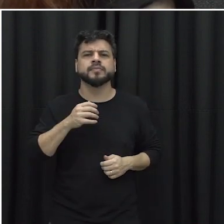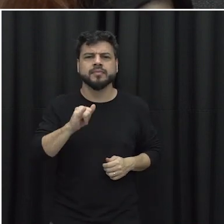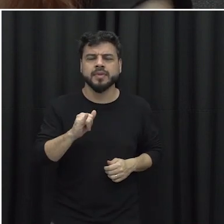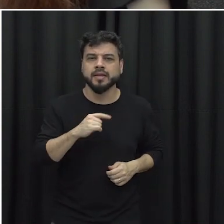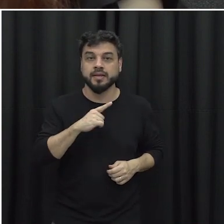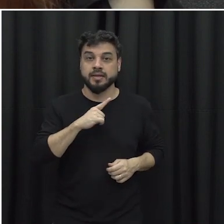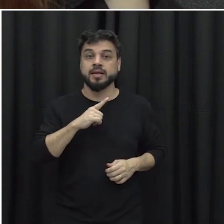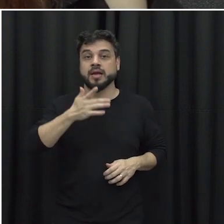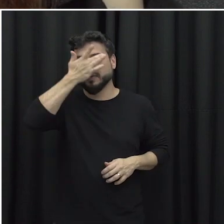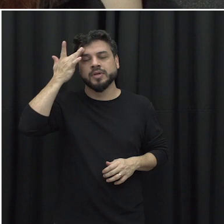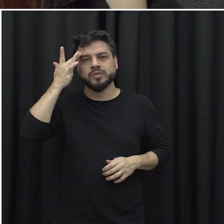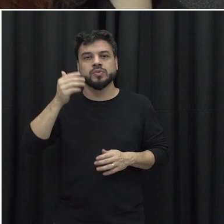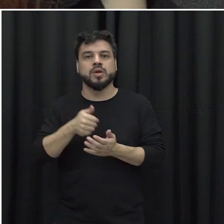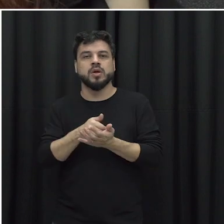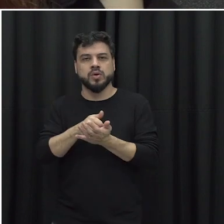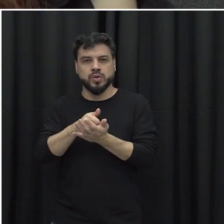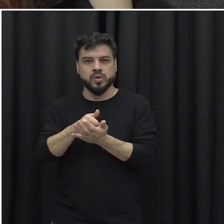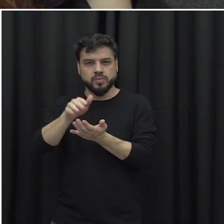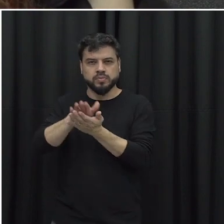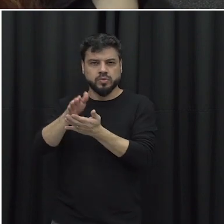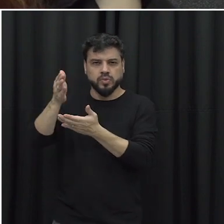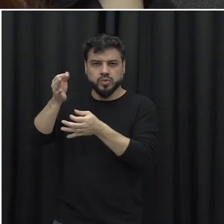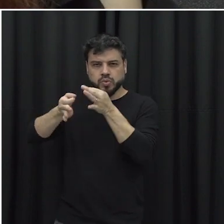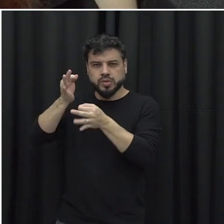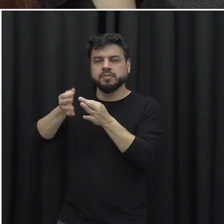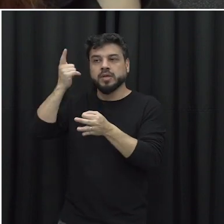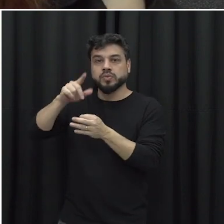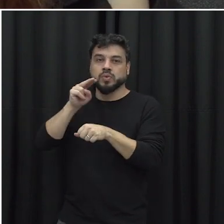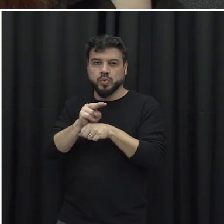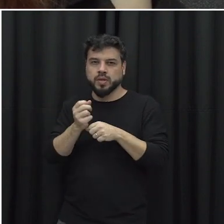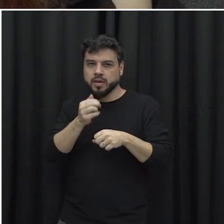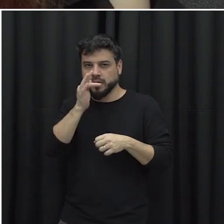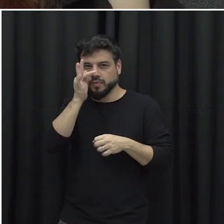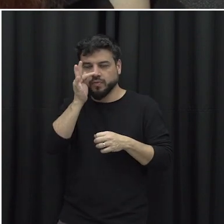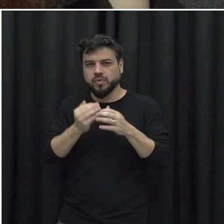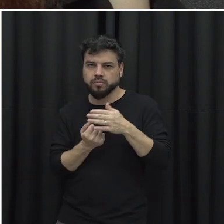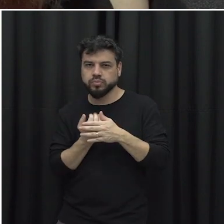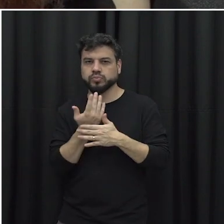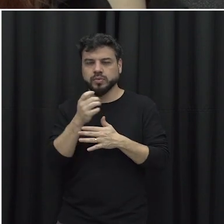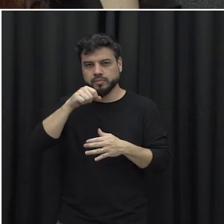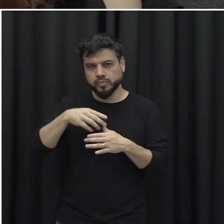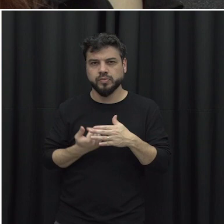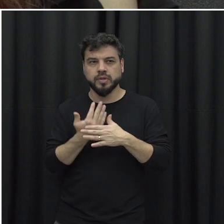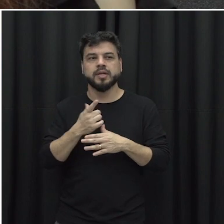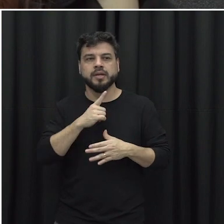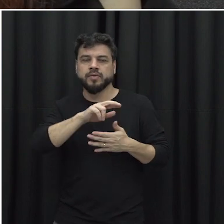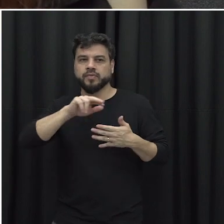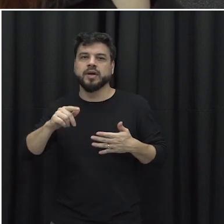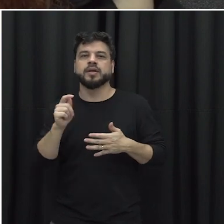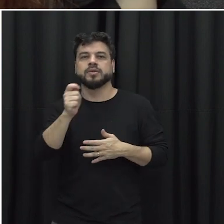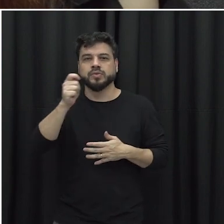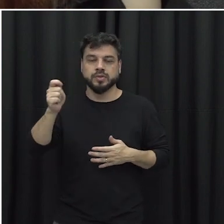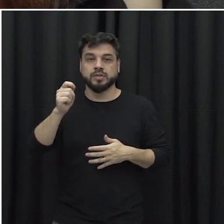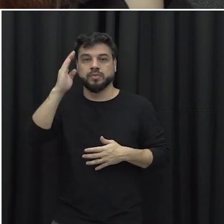cultivo mesmo da planta, hoje existem várias associações no Brasil, né, que inclusive estão dando esse apoio para